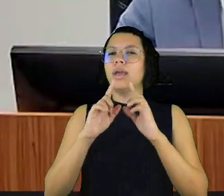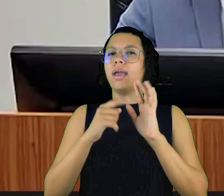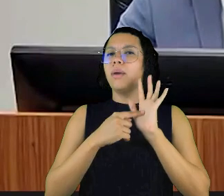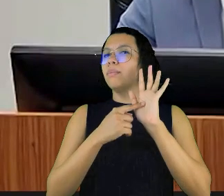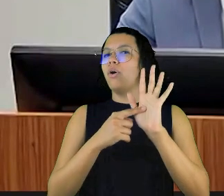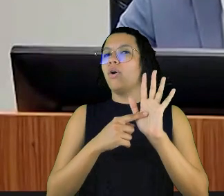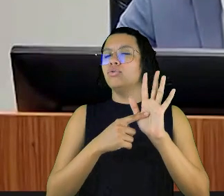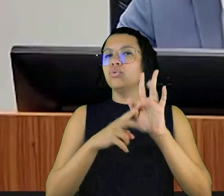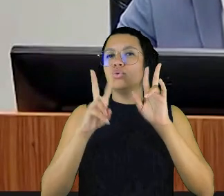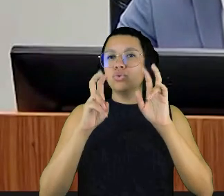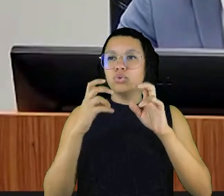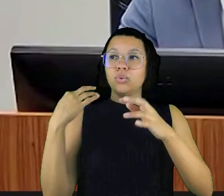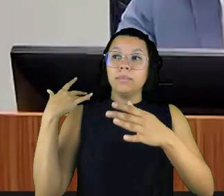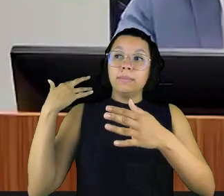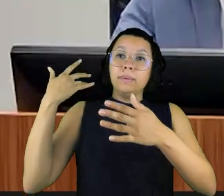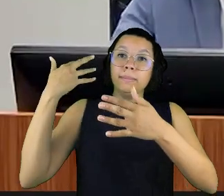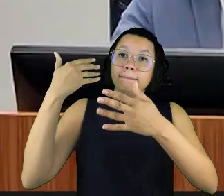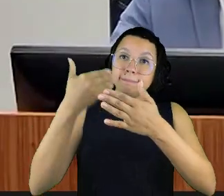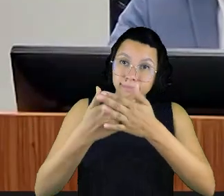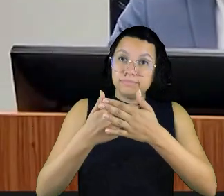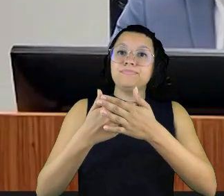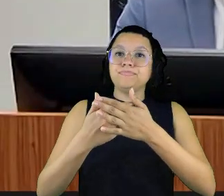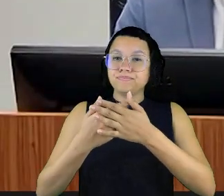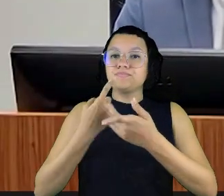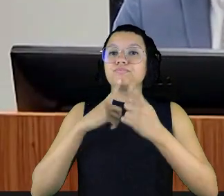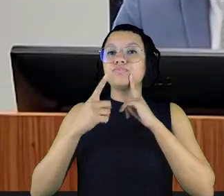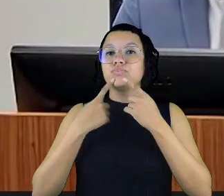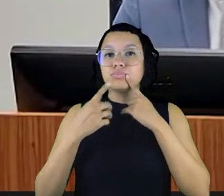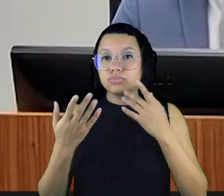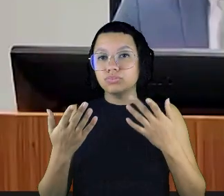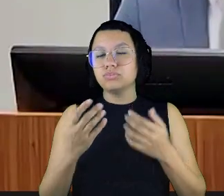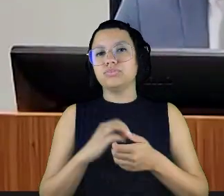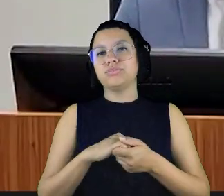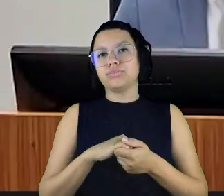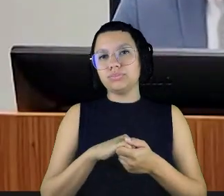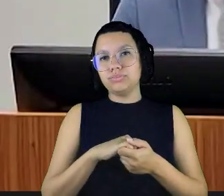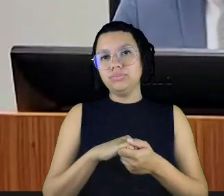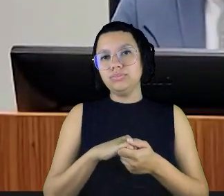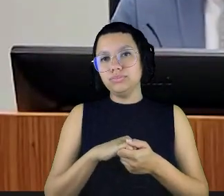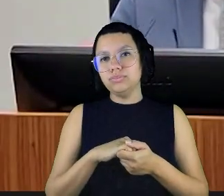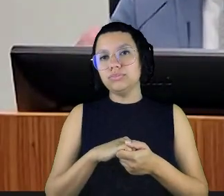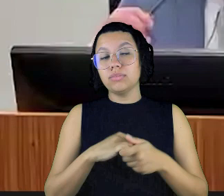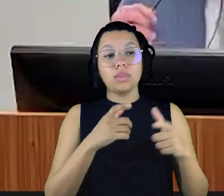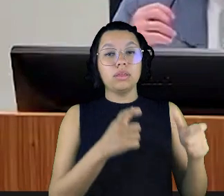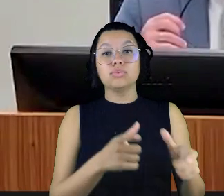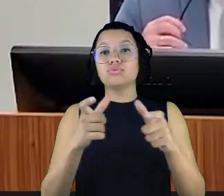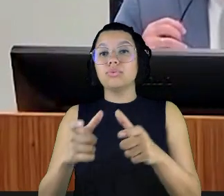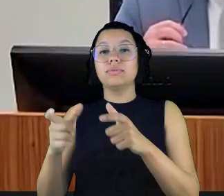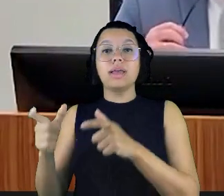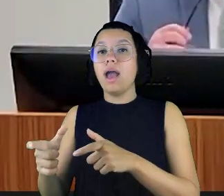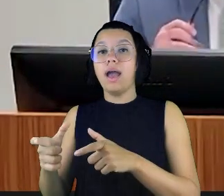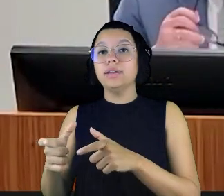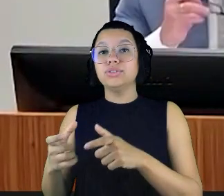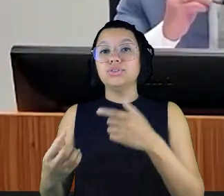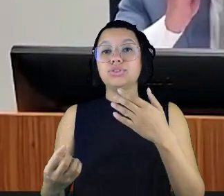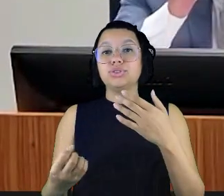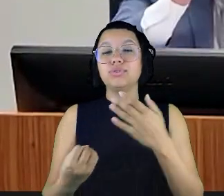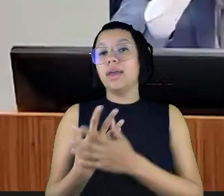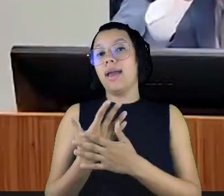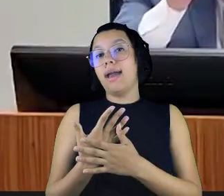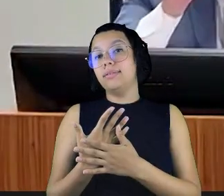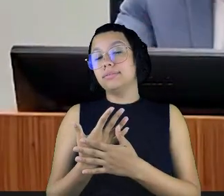fato, debatido nas localidades de origem da pergunta.